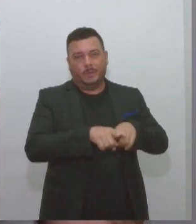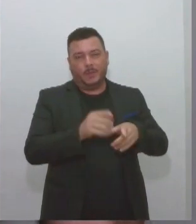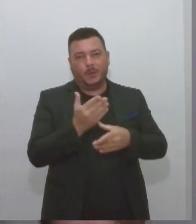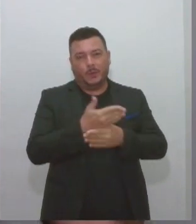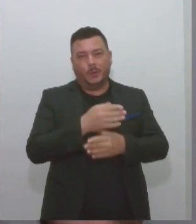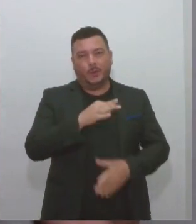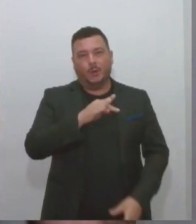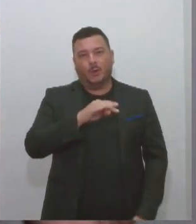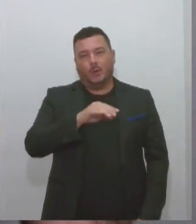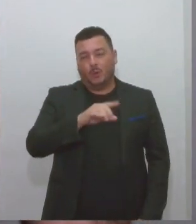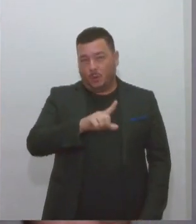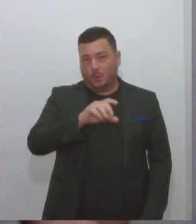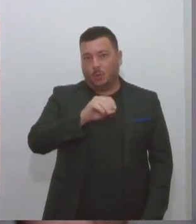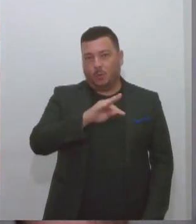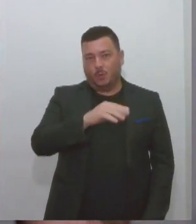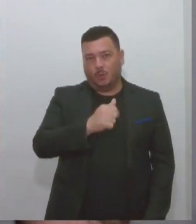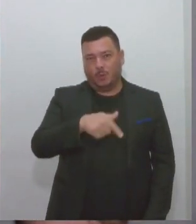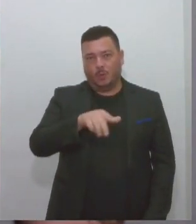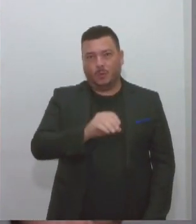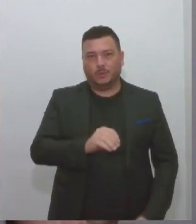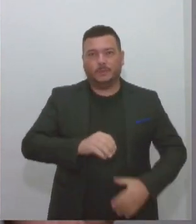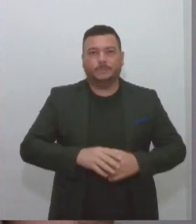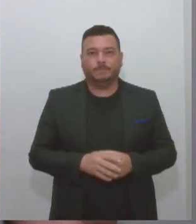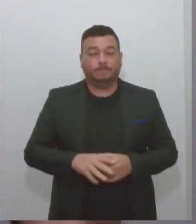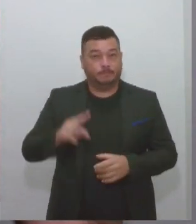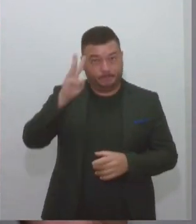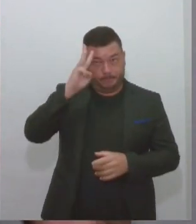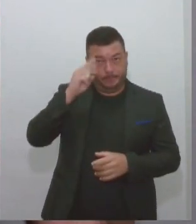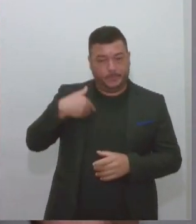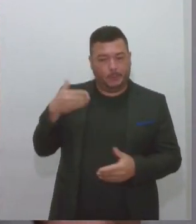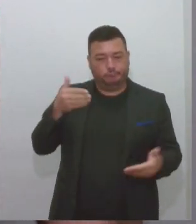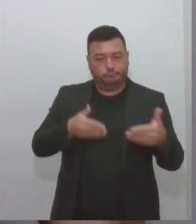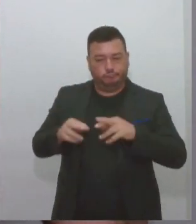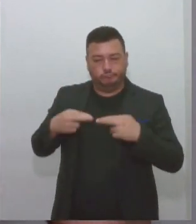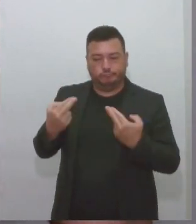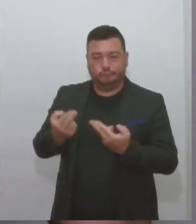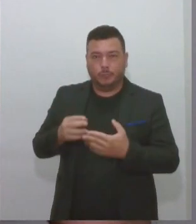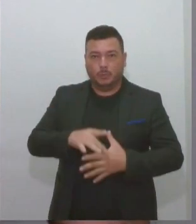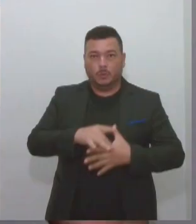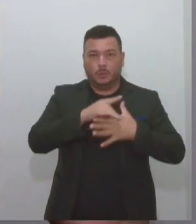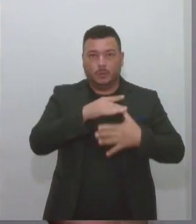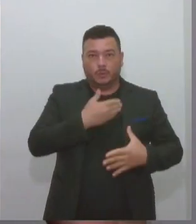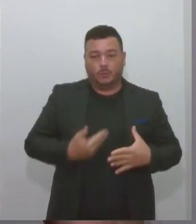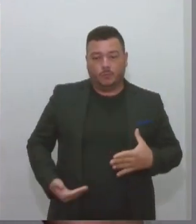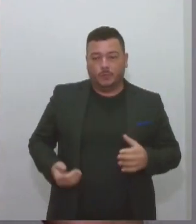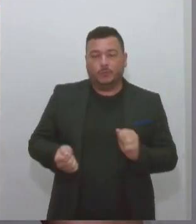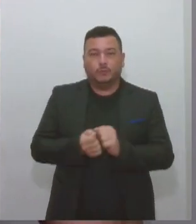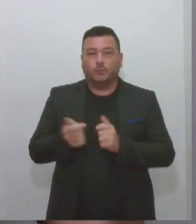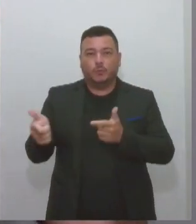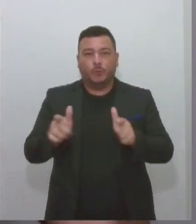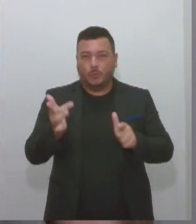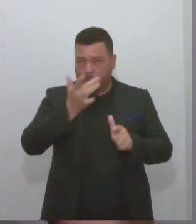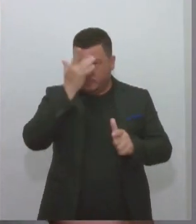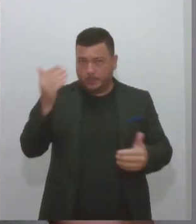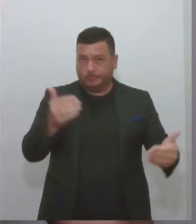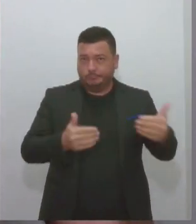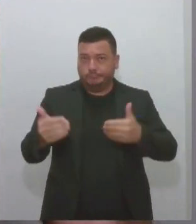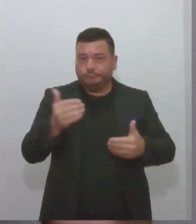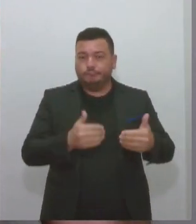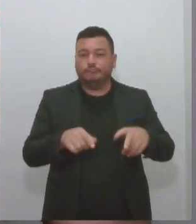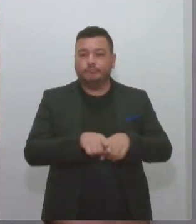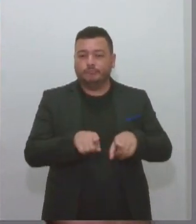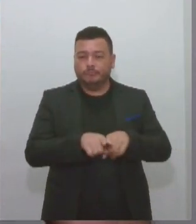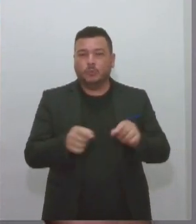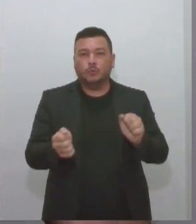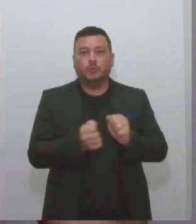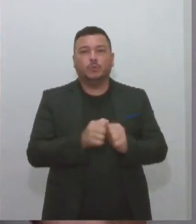na terça-feira da reunião convocada pelo líder do governo, junto com os demais cooperados e permissionários de táxi lotação, junto ao DR, para